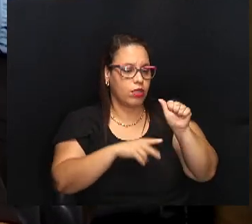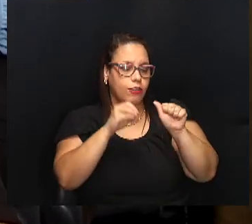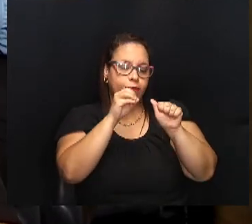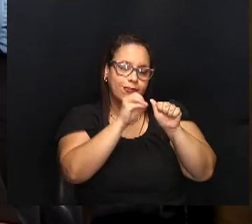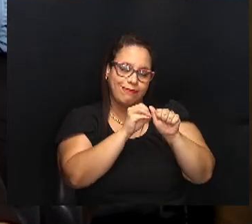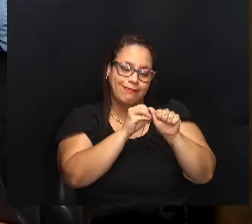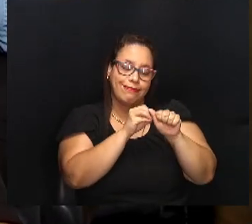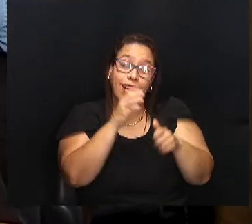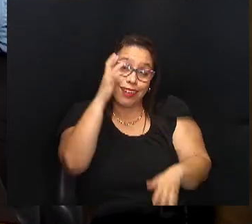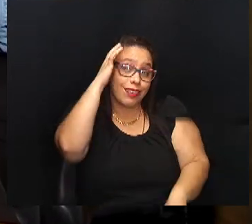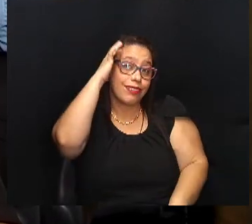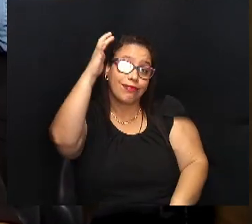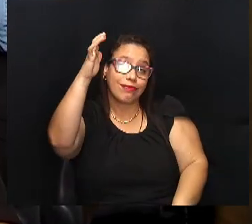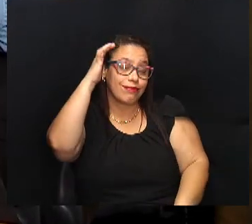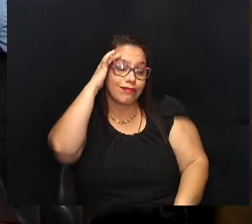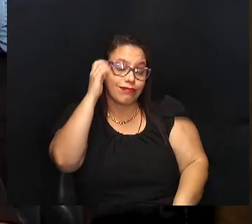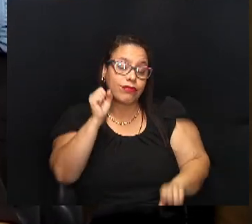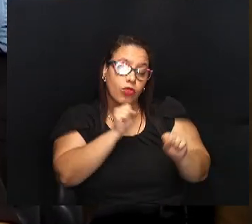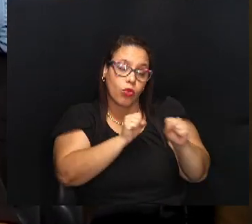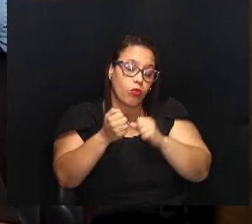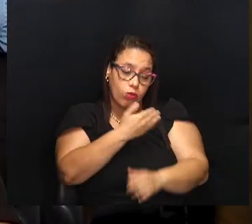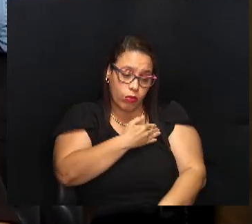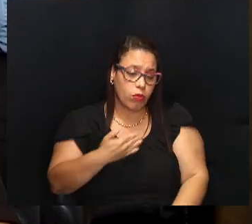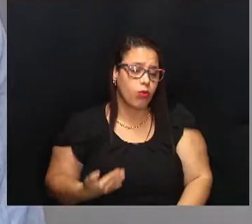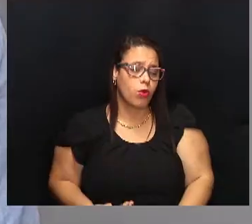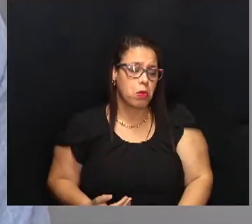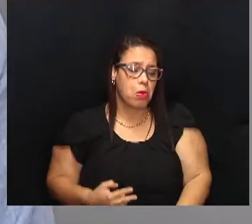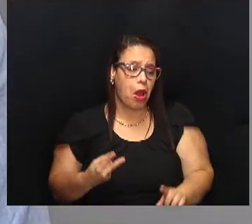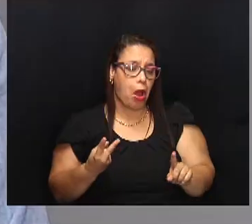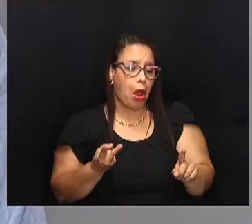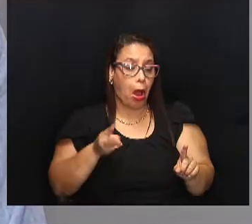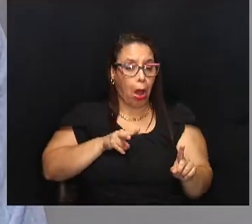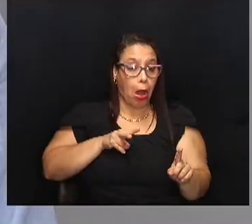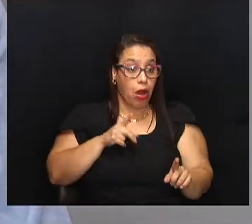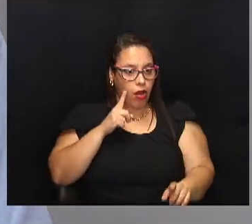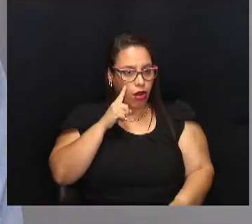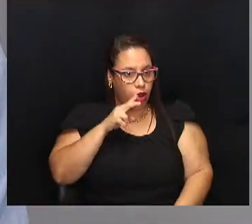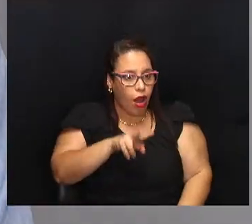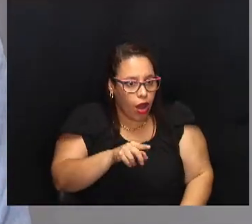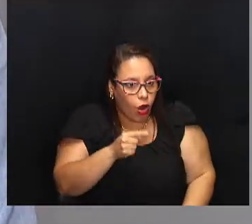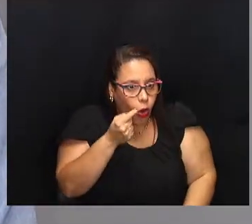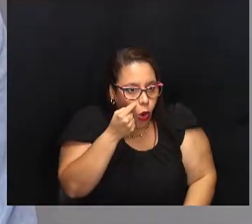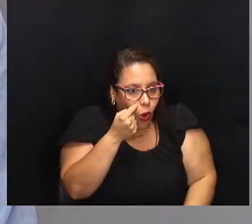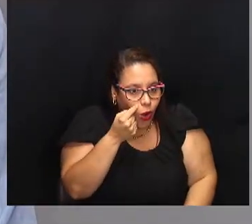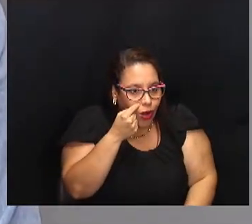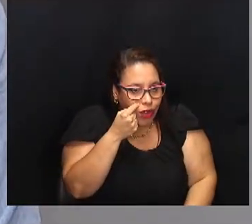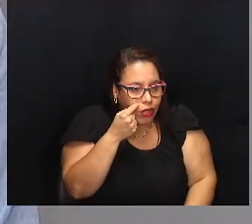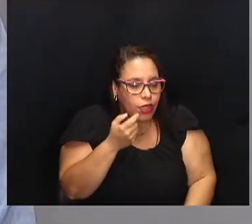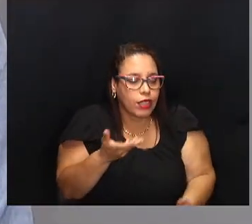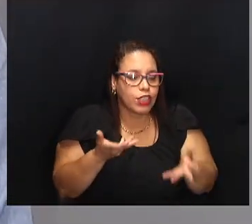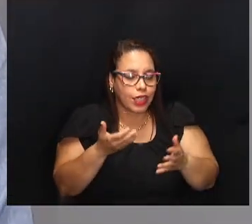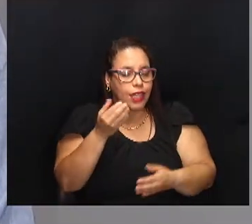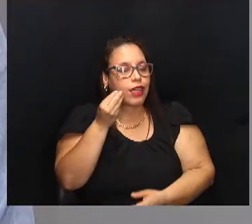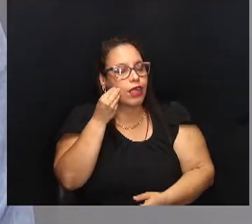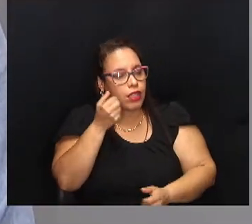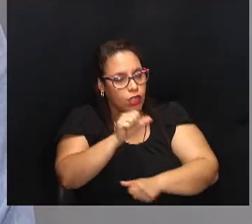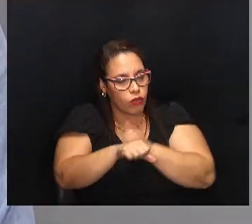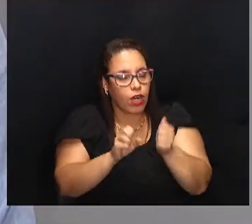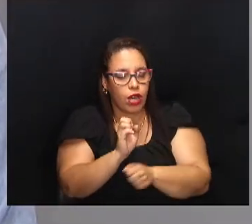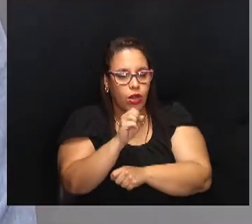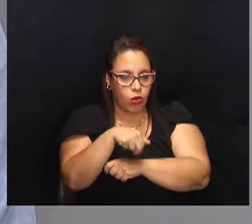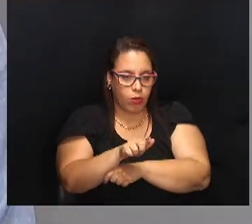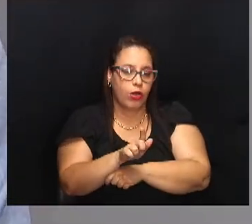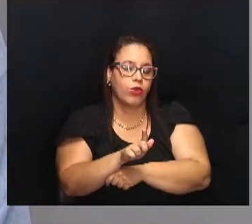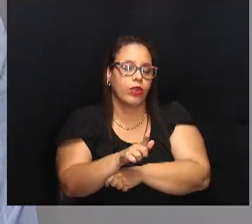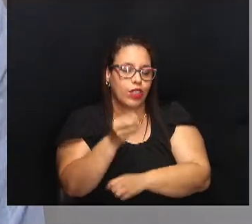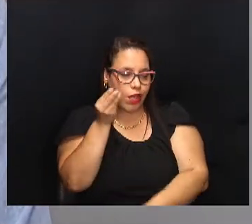Então, a ideia é que o poder público também possa olhar para nós. A gente busca hoje virar ONG, né? A gente tem esse projeto,